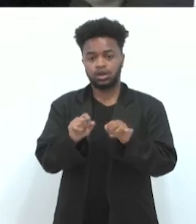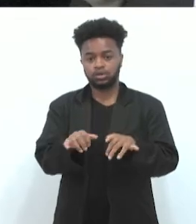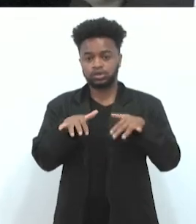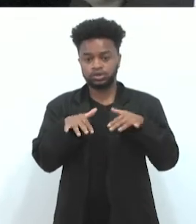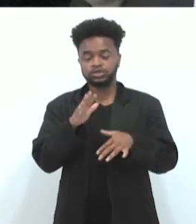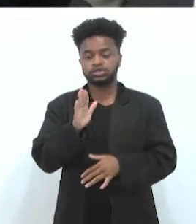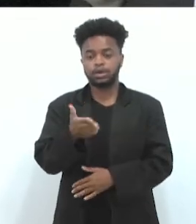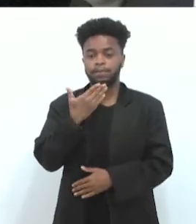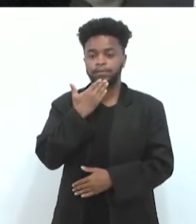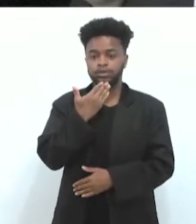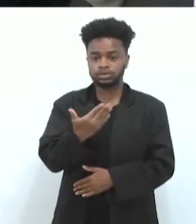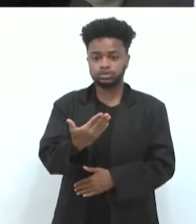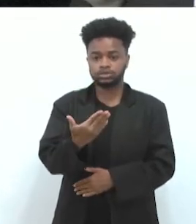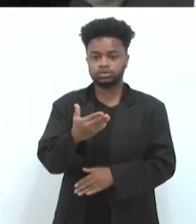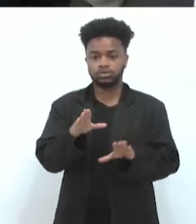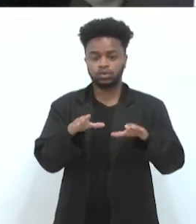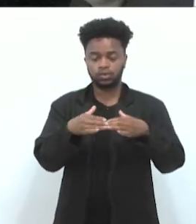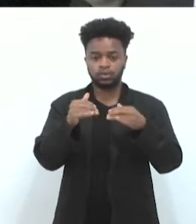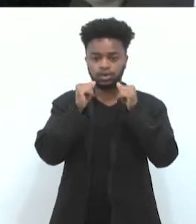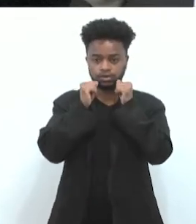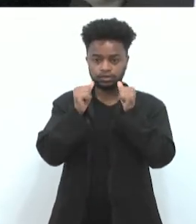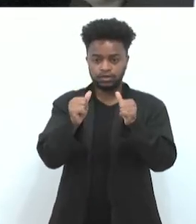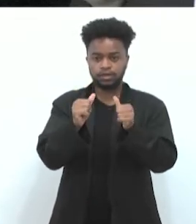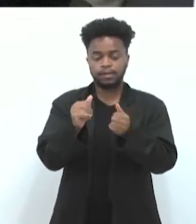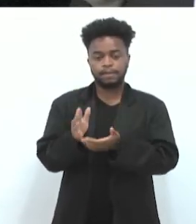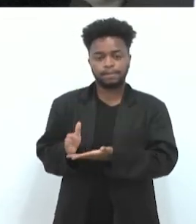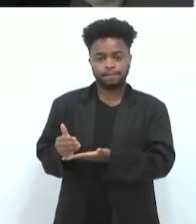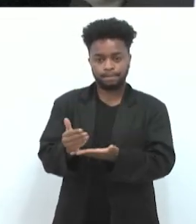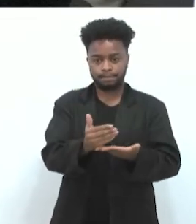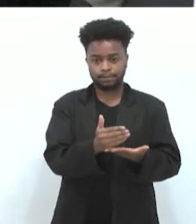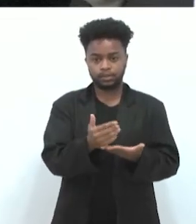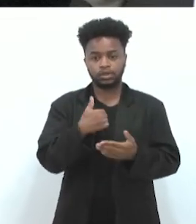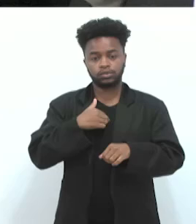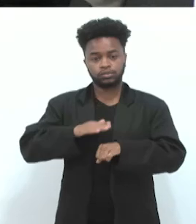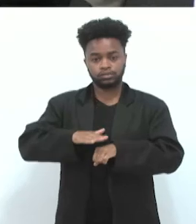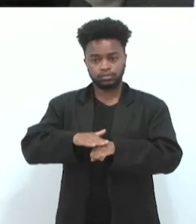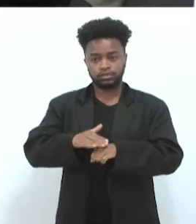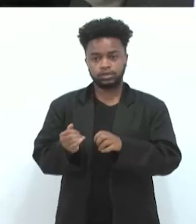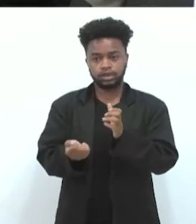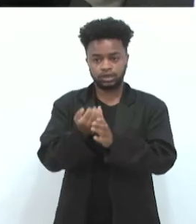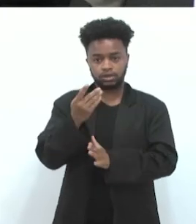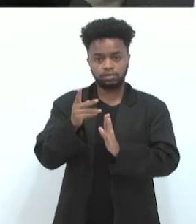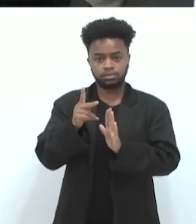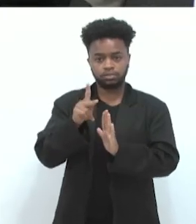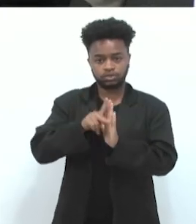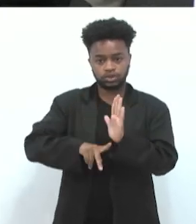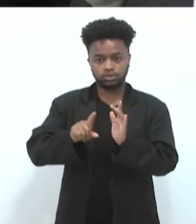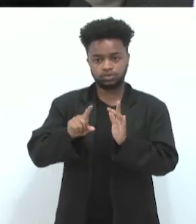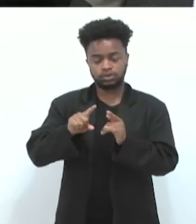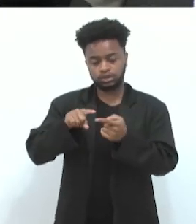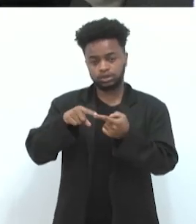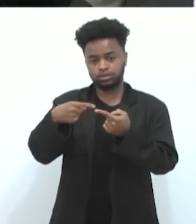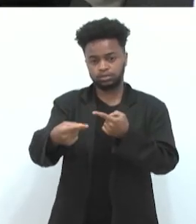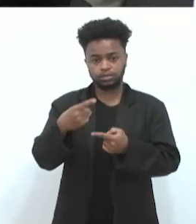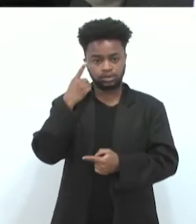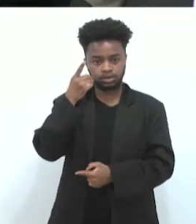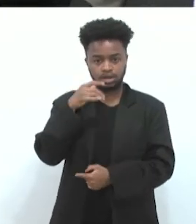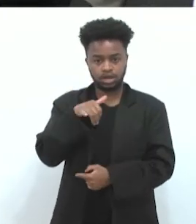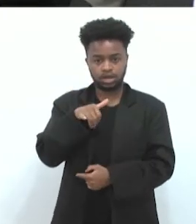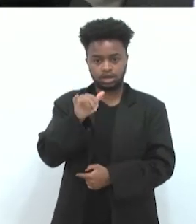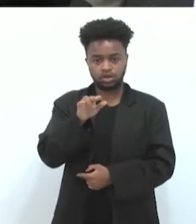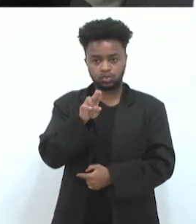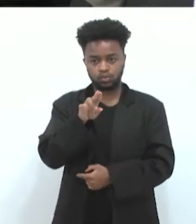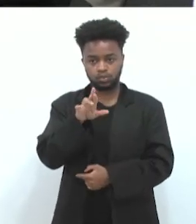nossas assessorias para fazerem esse levantamento. Eu mesmo apresentei um projeto posterior ao do deputado Yuri. Né?